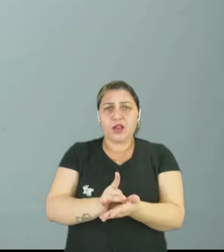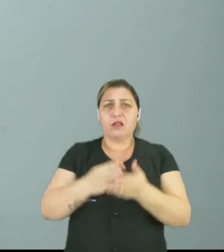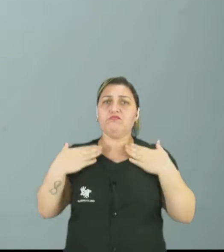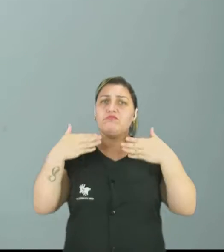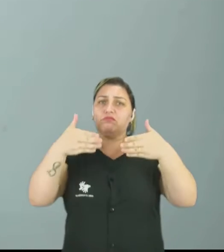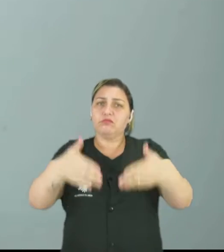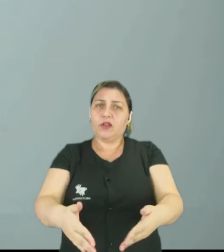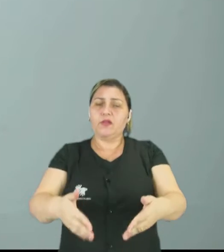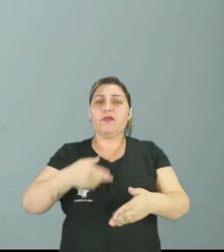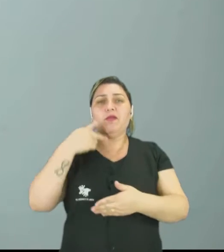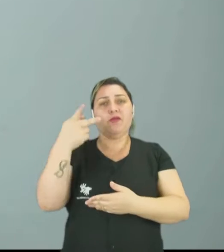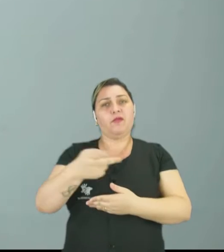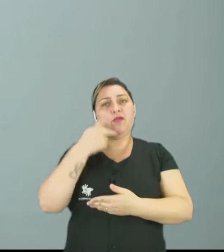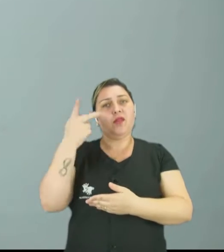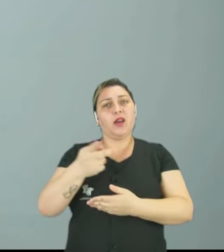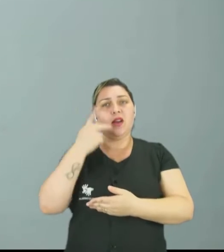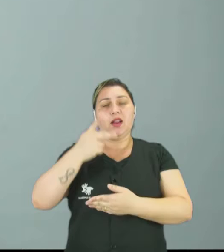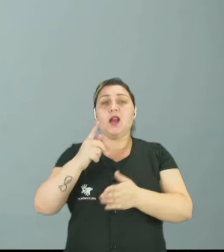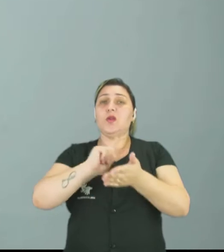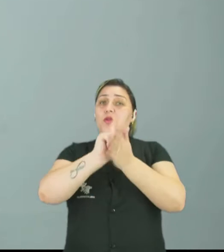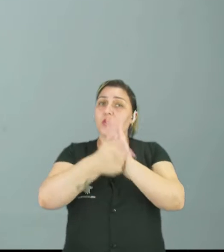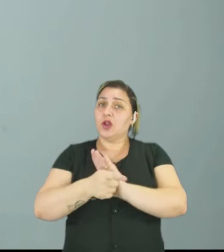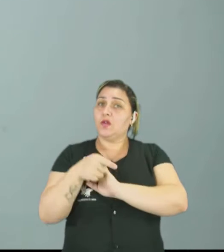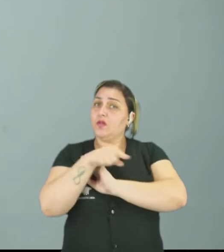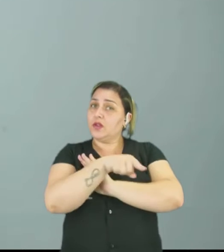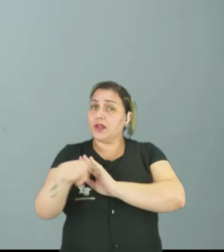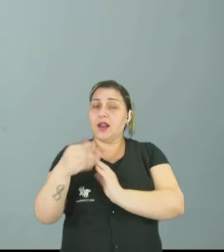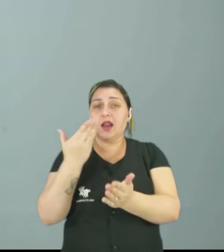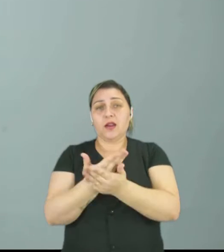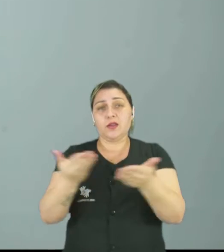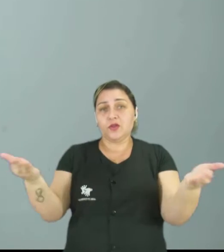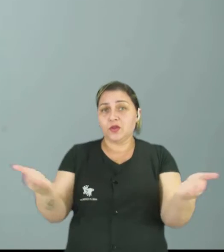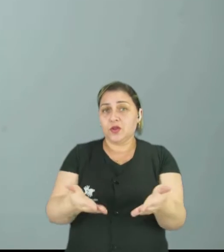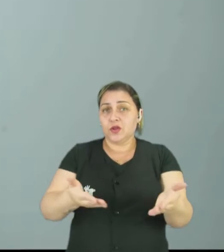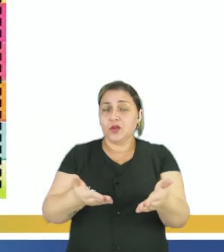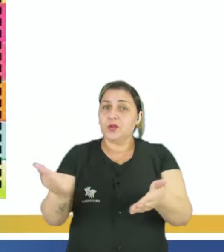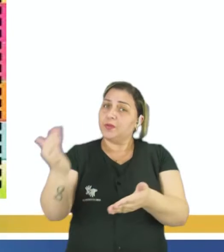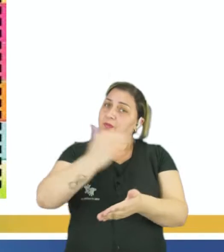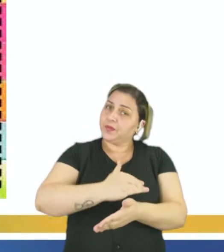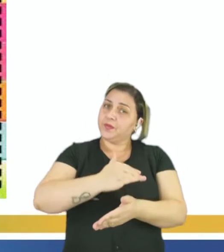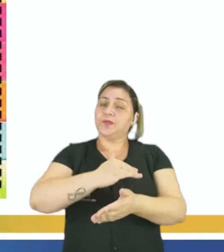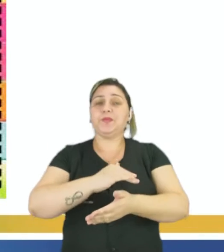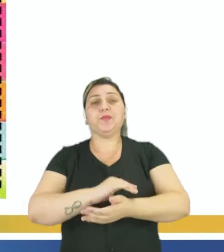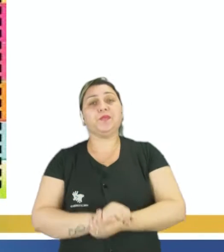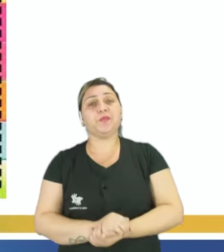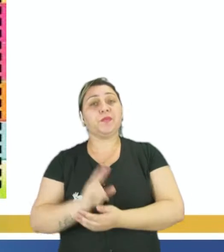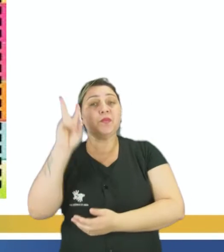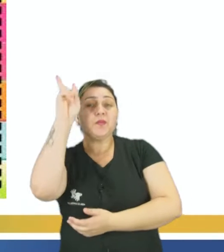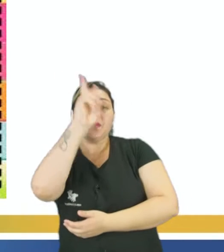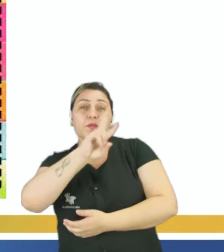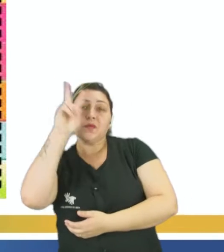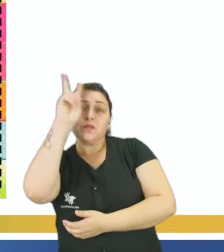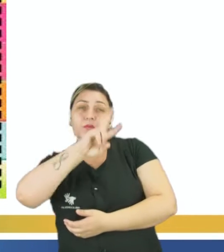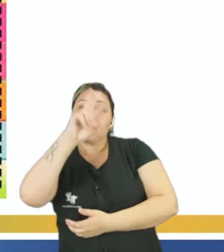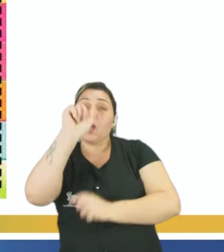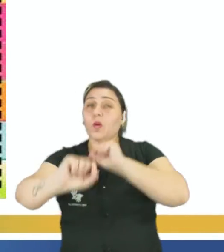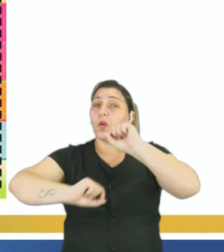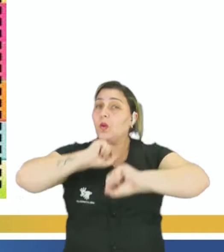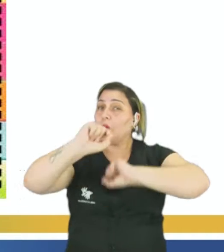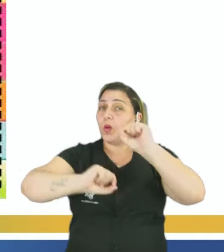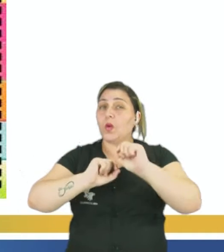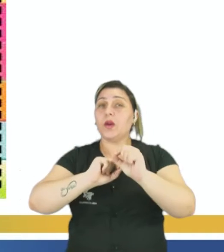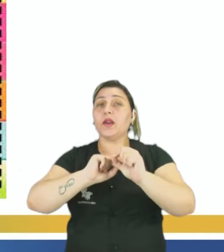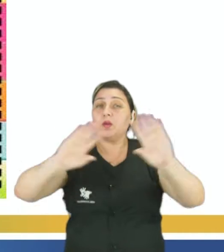aqui falar um pouco mais sobre esse gênero com vocês na aula de hoje. Vamos comigo. Relembrando, o que é